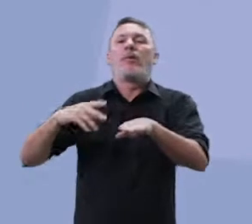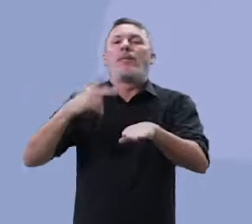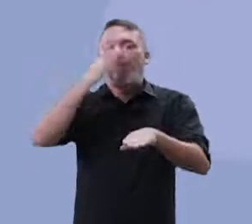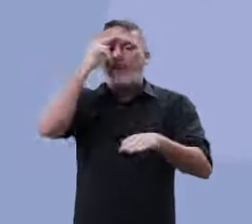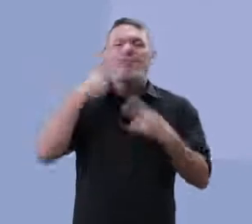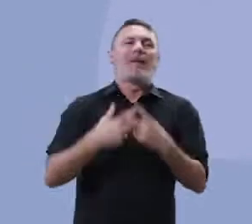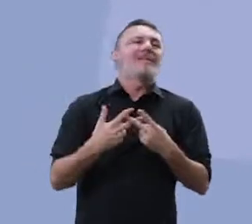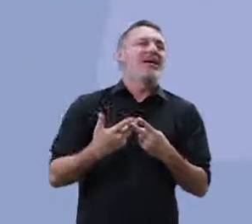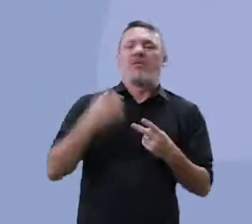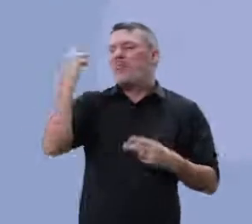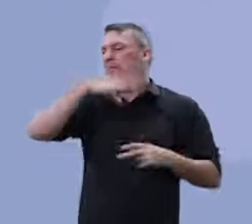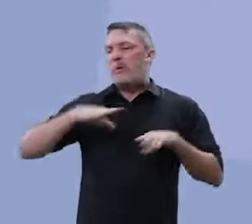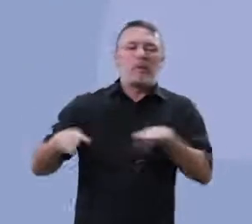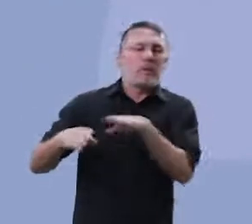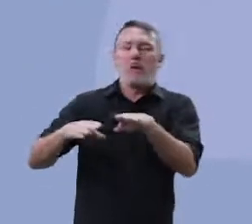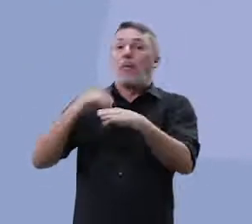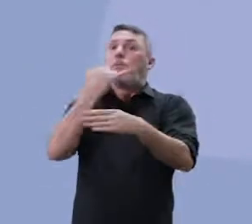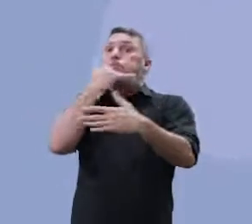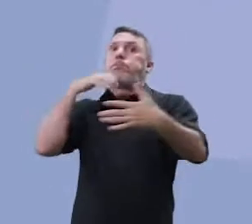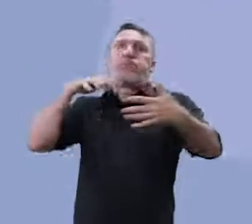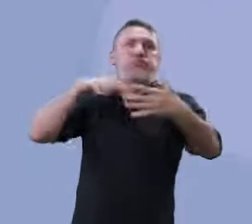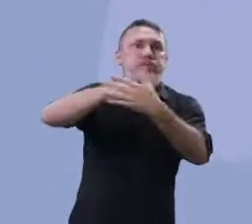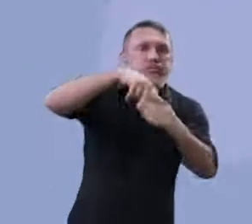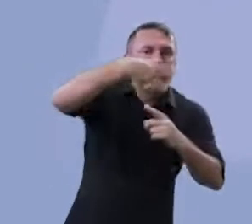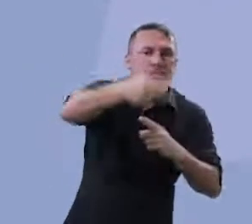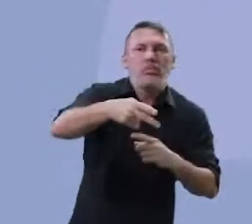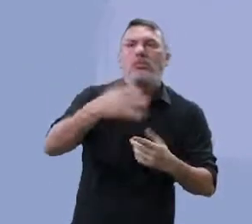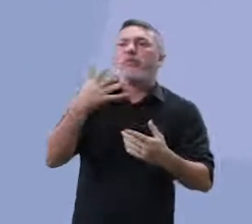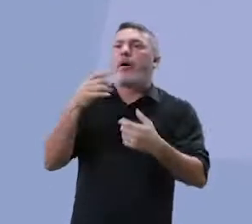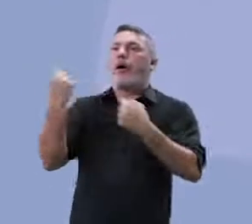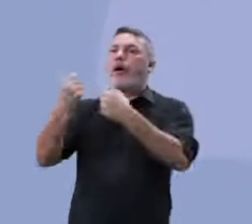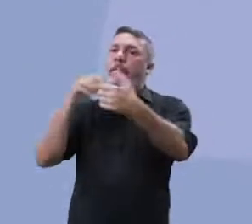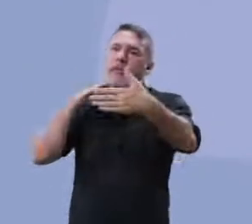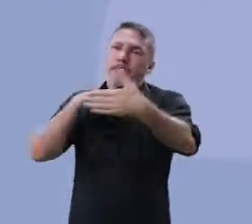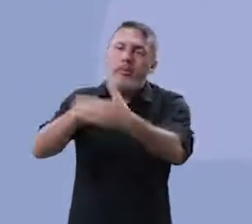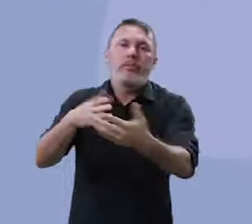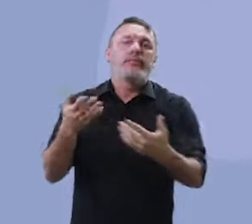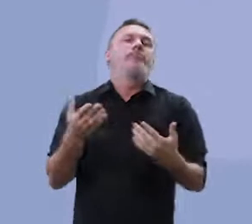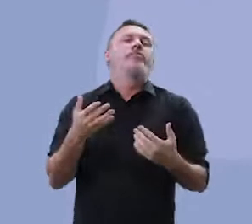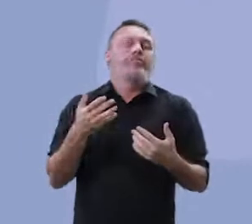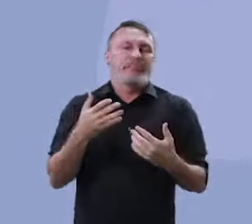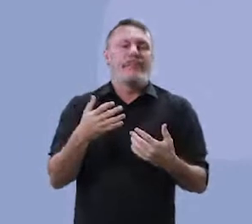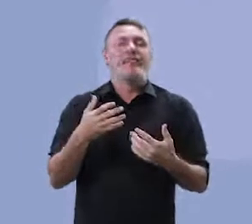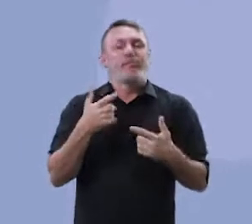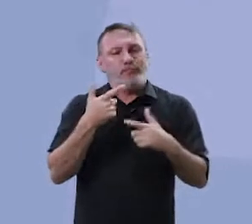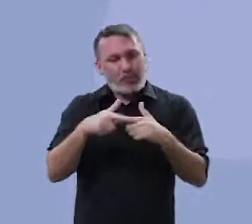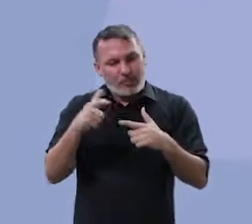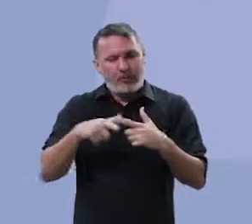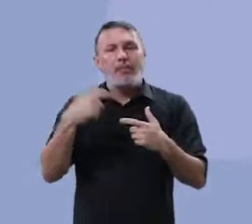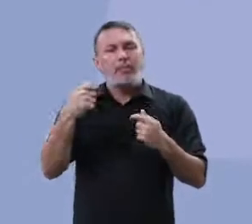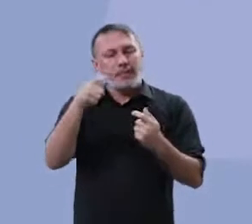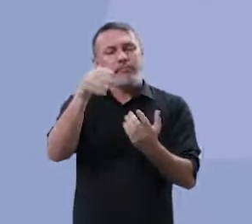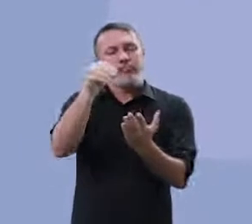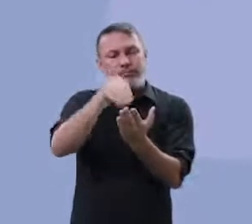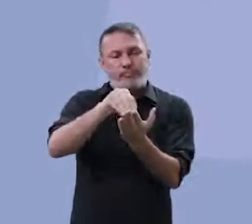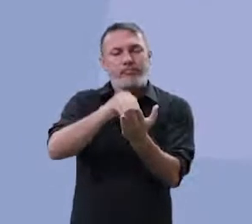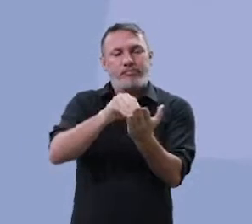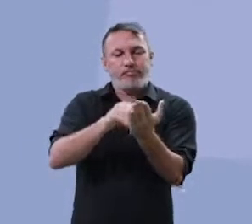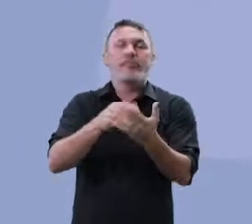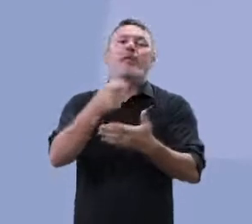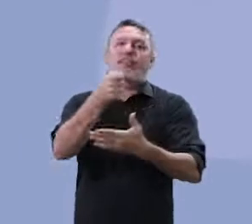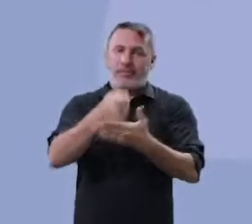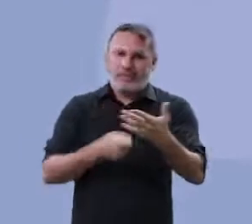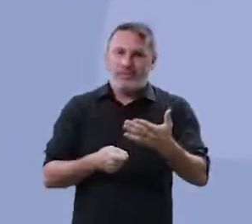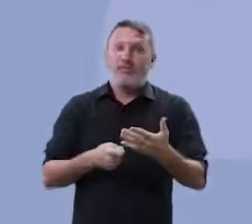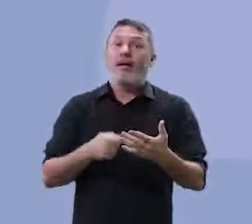do motorista e, às vezes, atropelar um pedestre, bater em uma colisão. Então, são problemas que nós precisamos